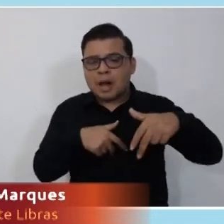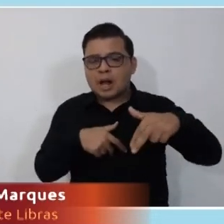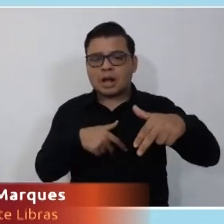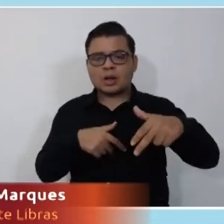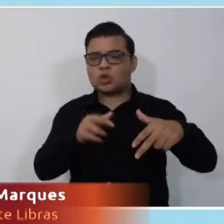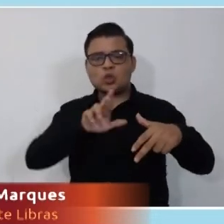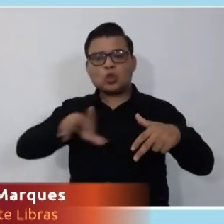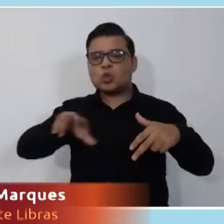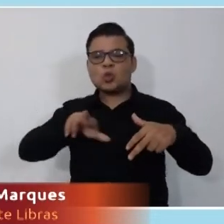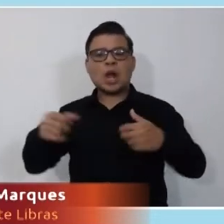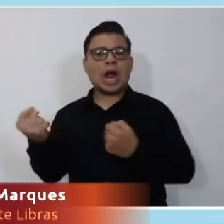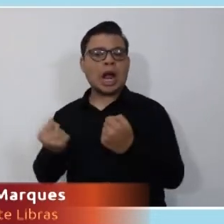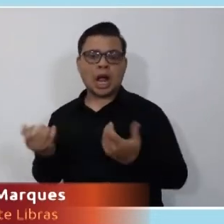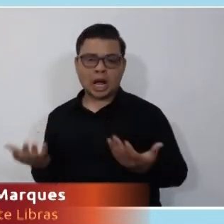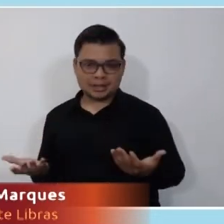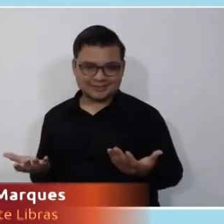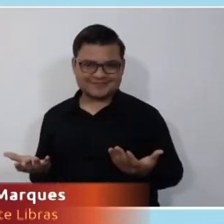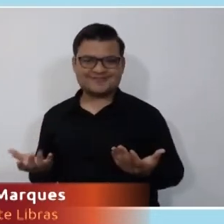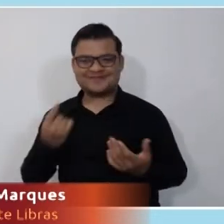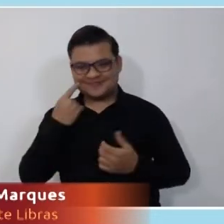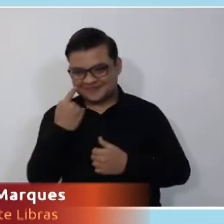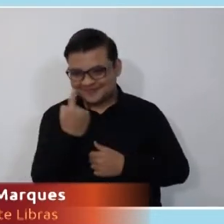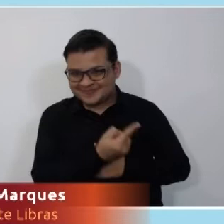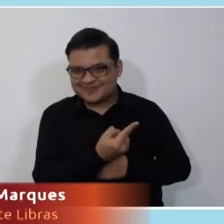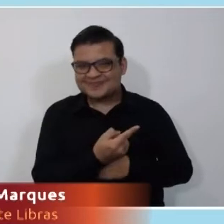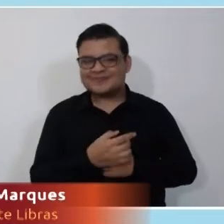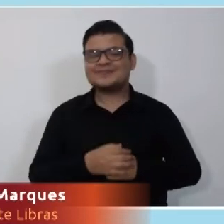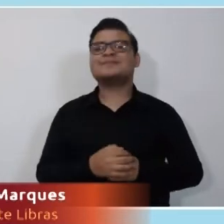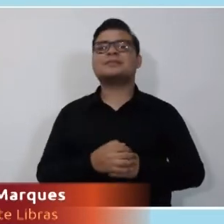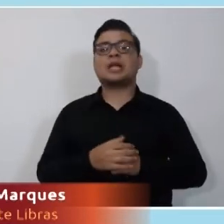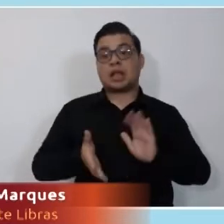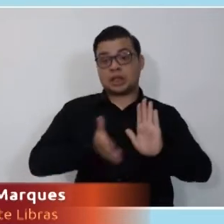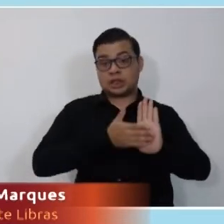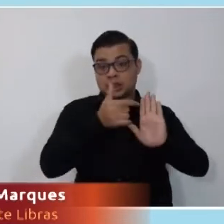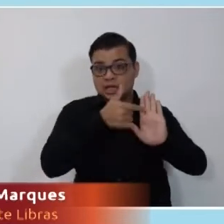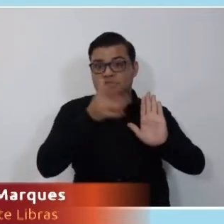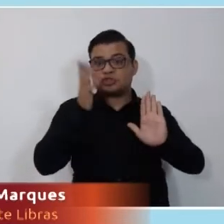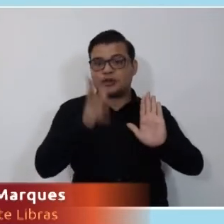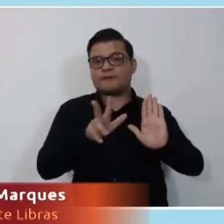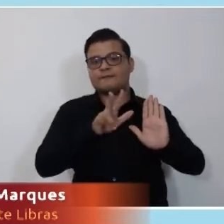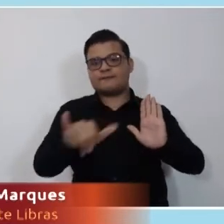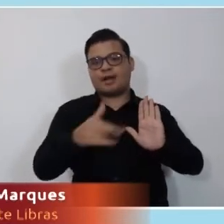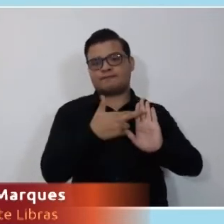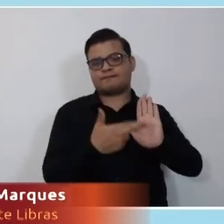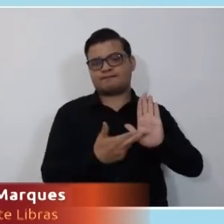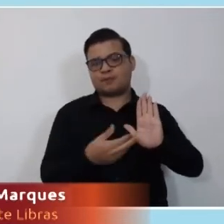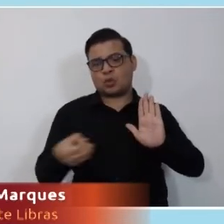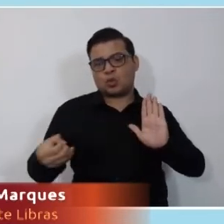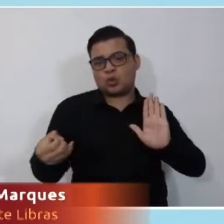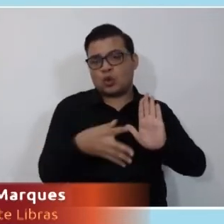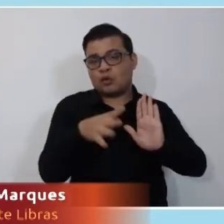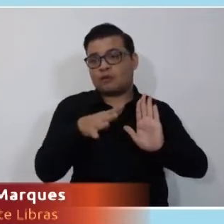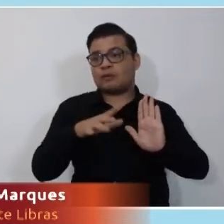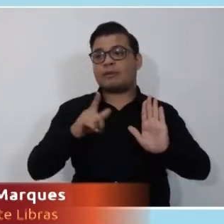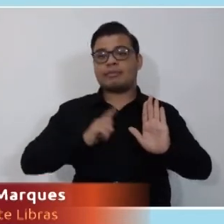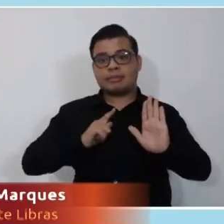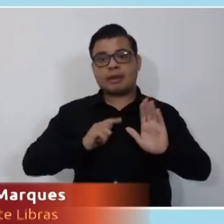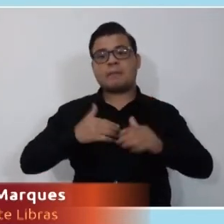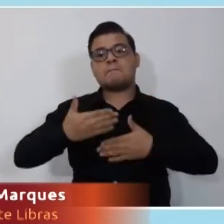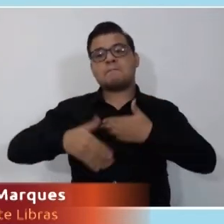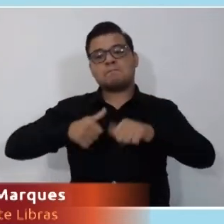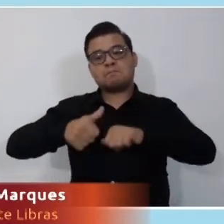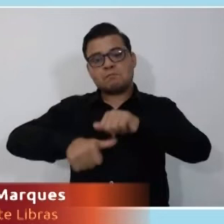carros. Então, de imediato, ele causa essa mudança. Mas a grande importância de um plano é